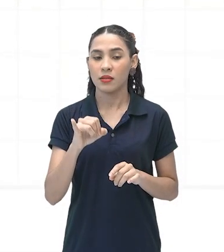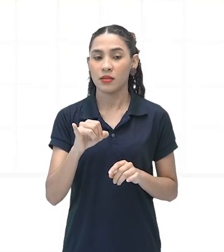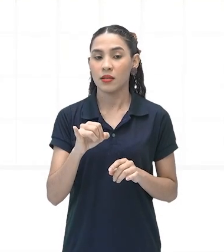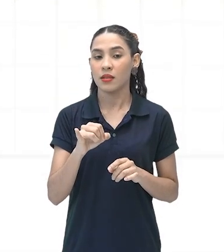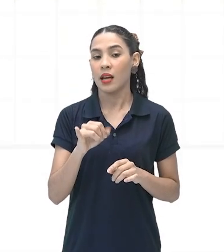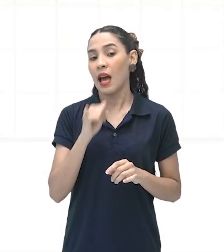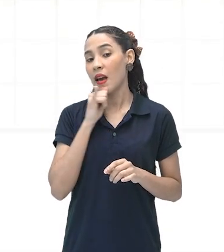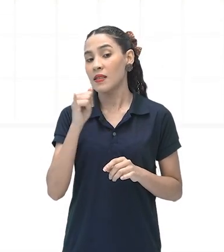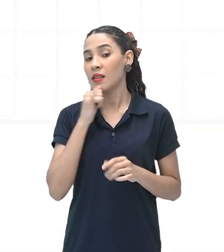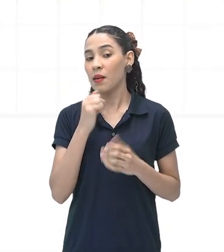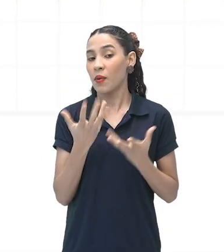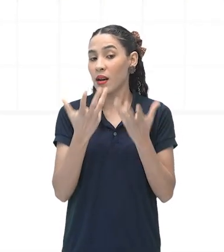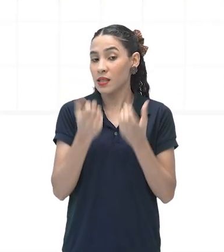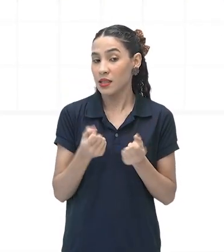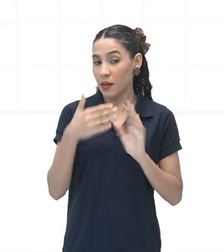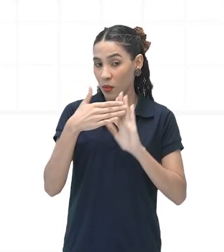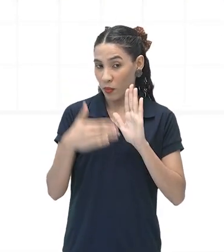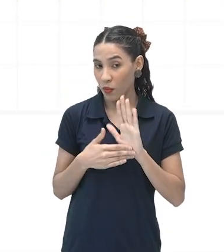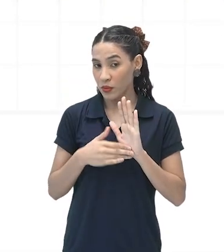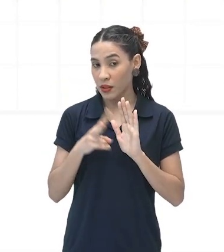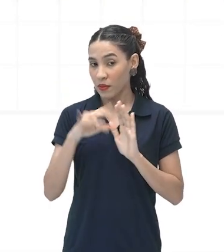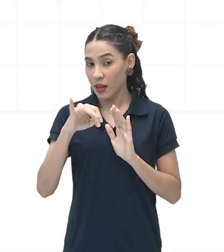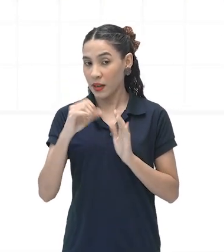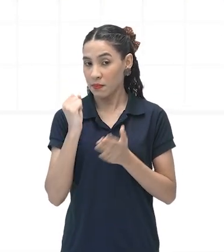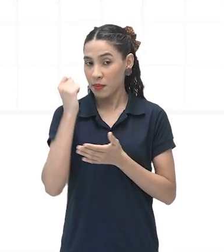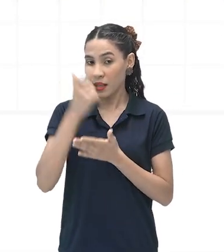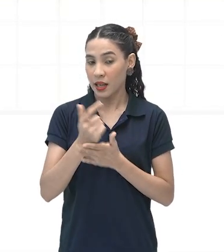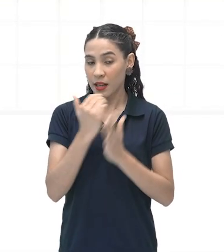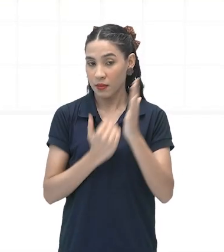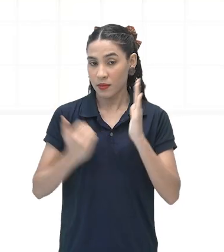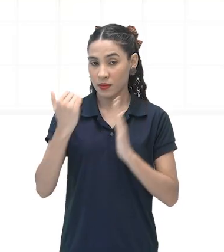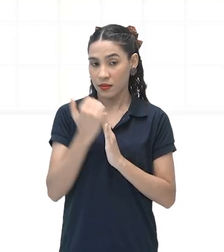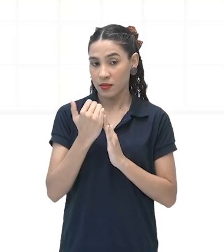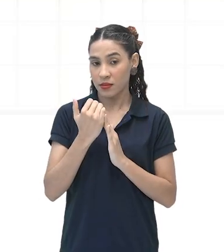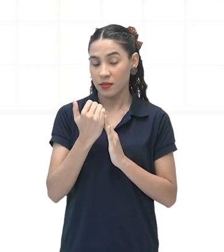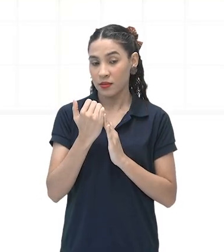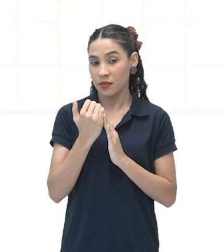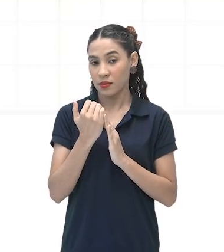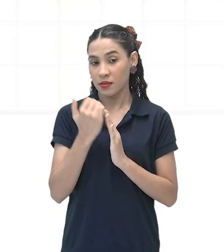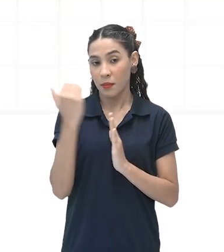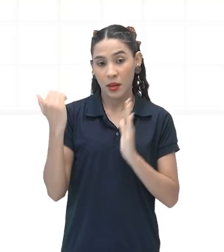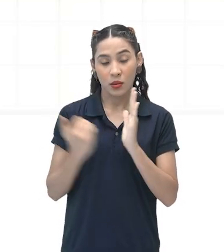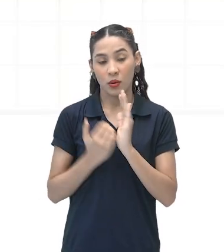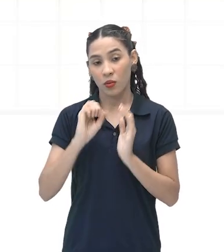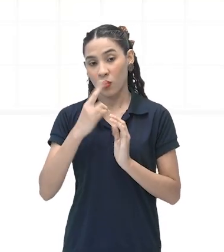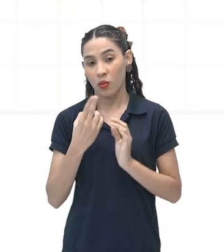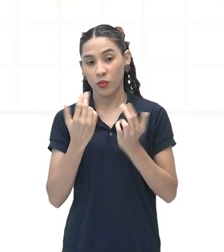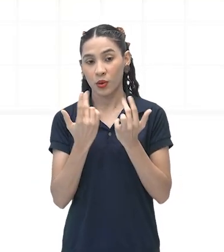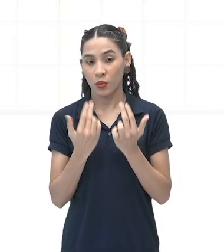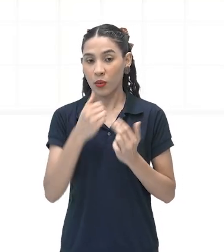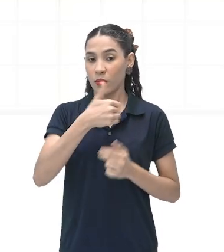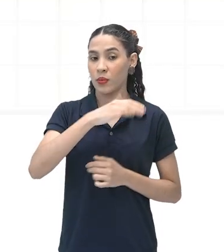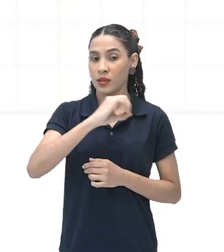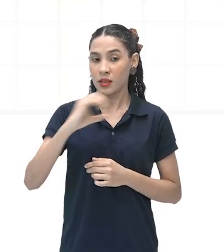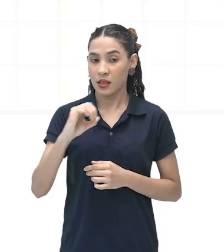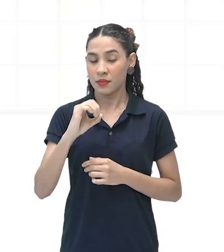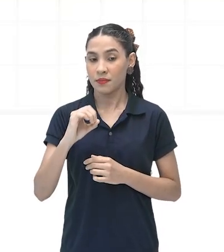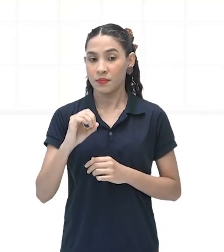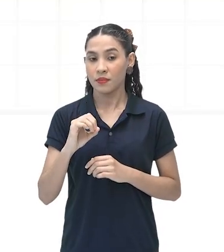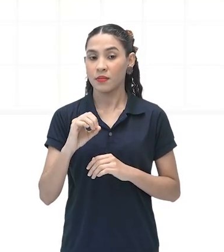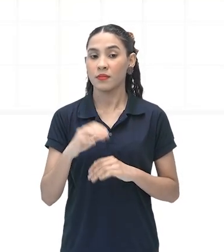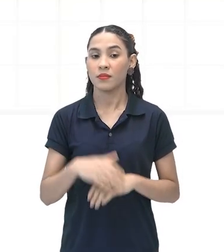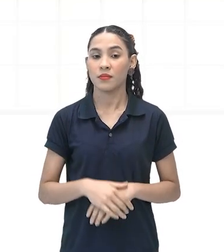a proposta dele, ele vai pagar um valor superior, menor ou igual a